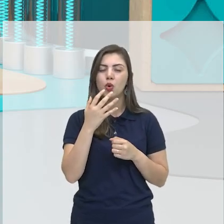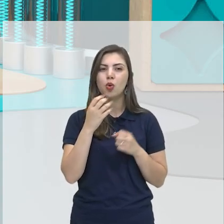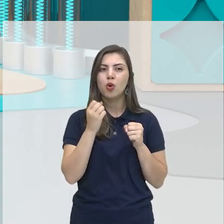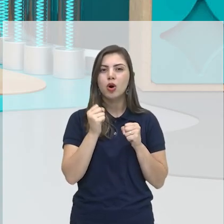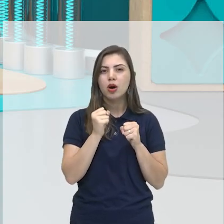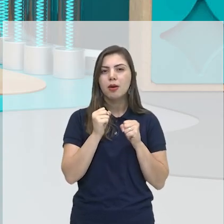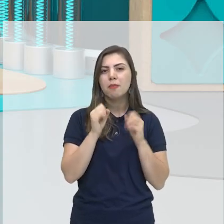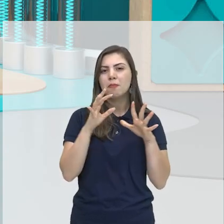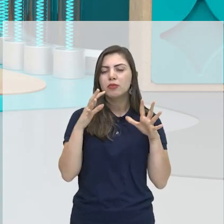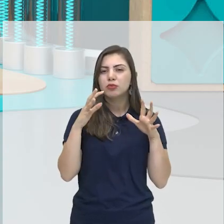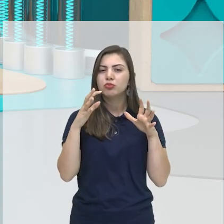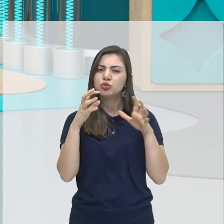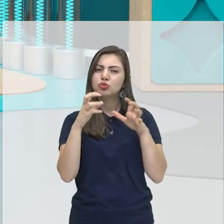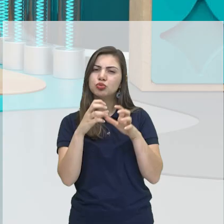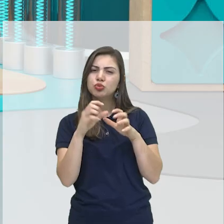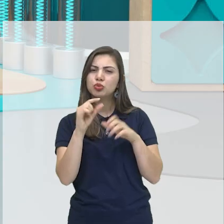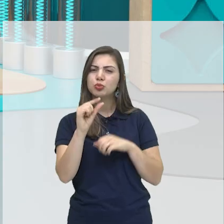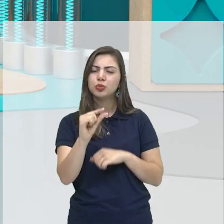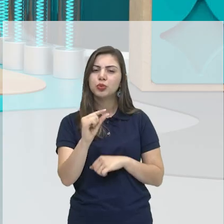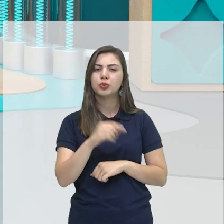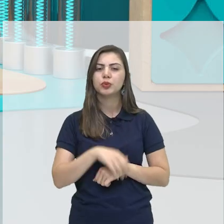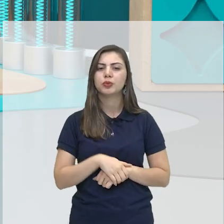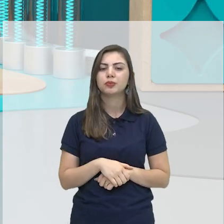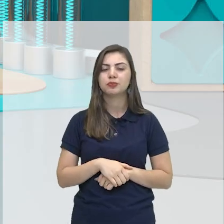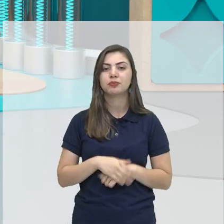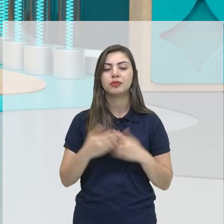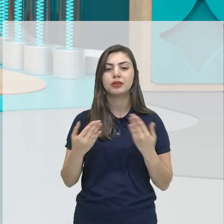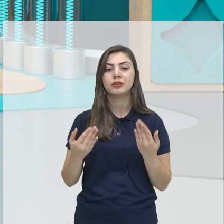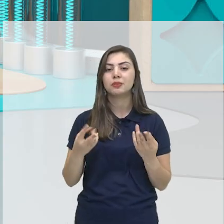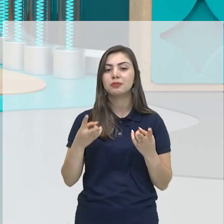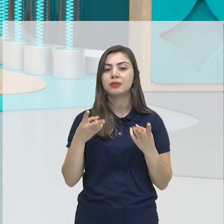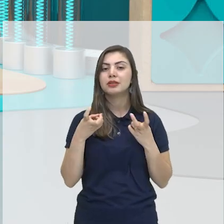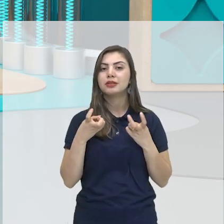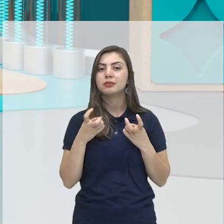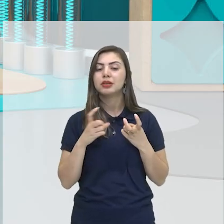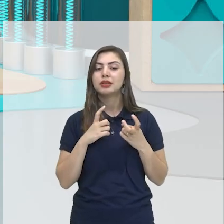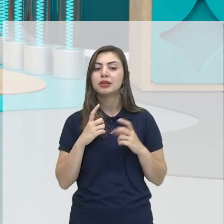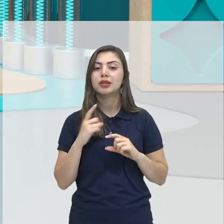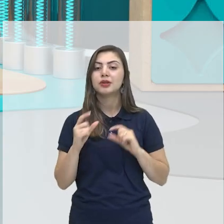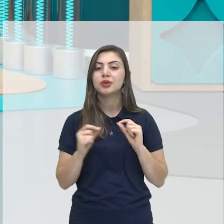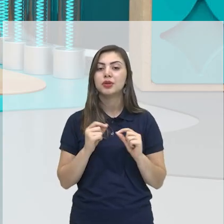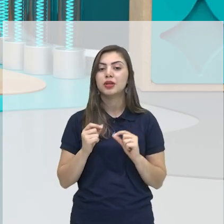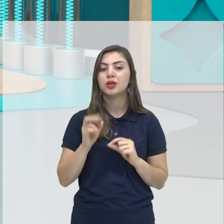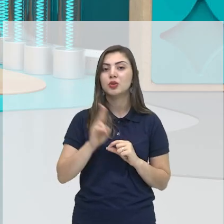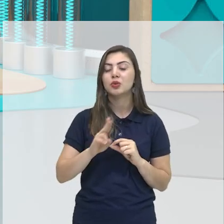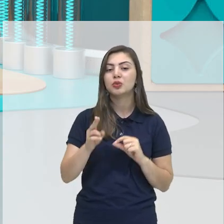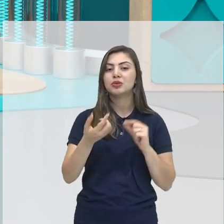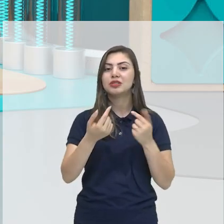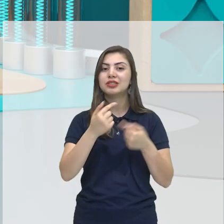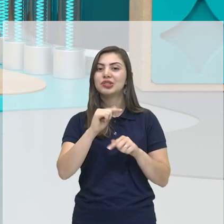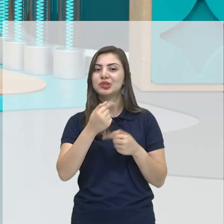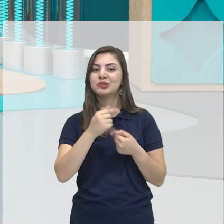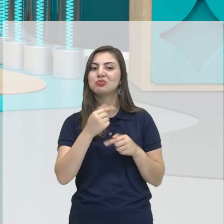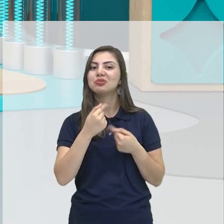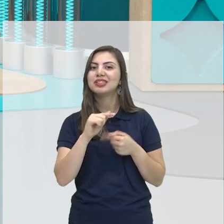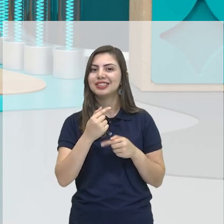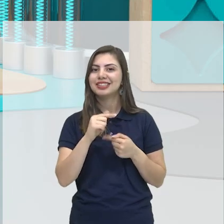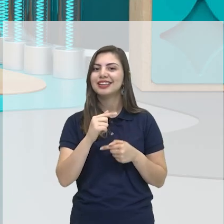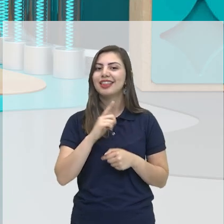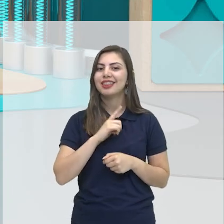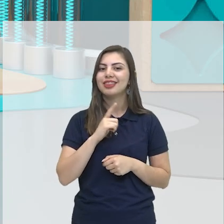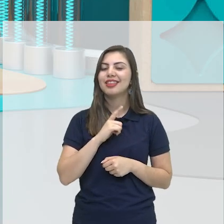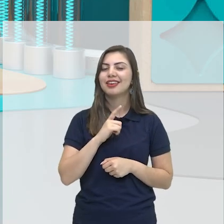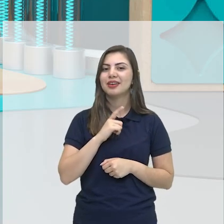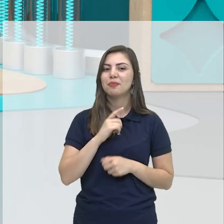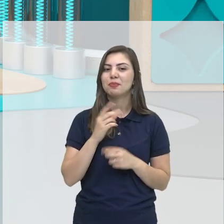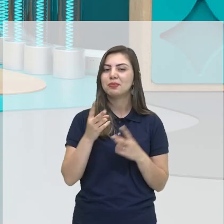ele tentava fazer essa decomposição. É como se essa imagem estivesse sendo decomposta em formas geométricas. Vamos ver uma